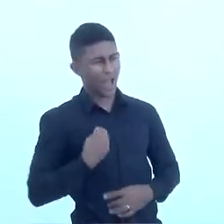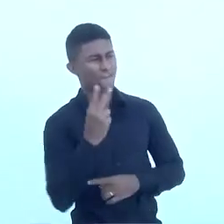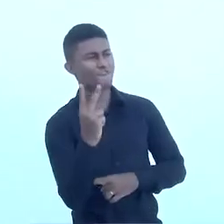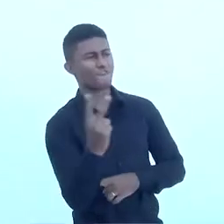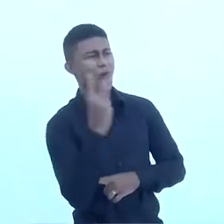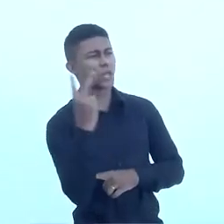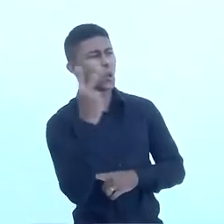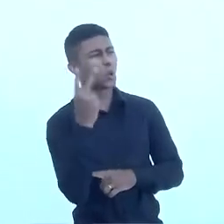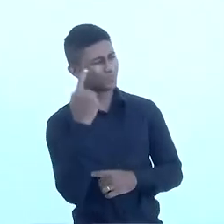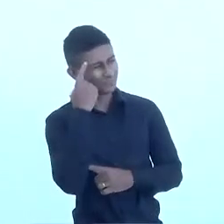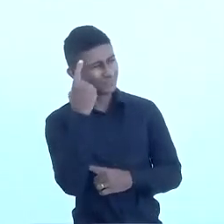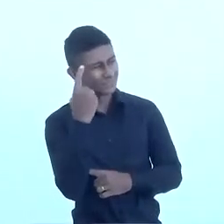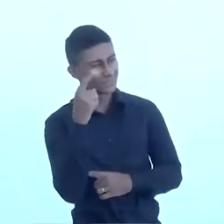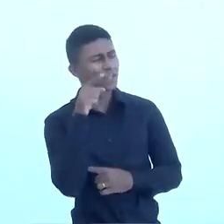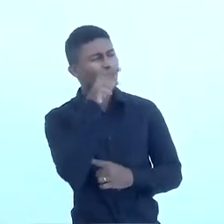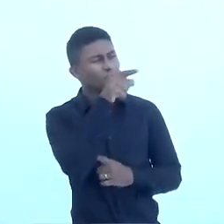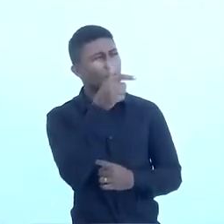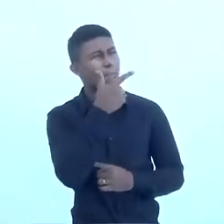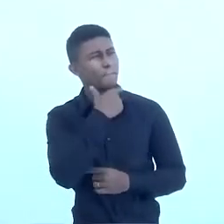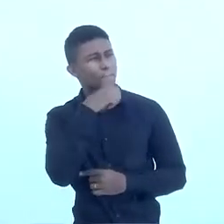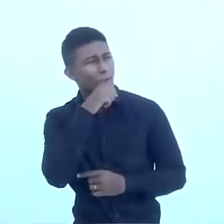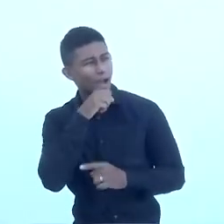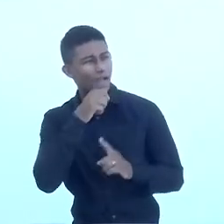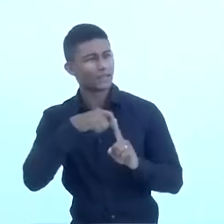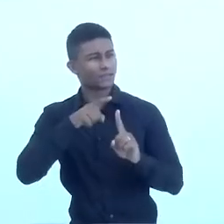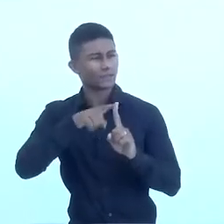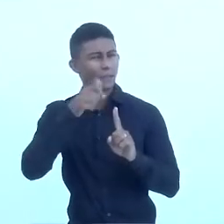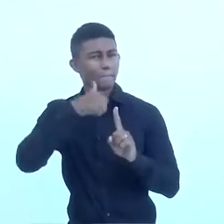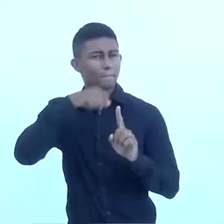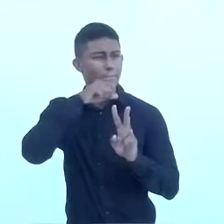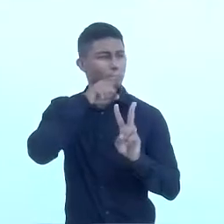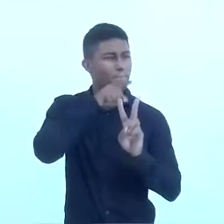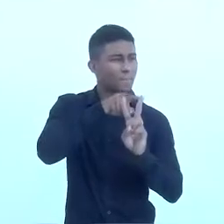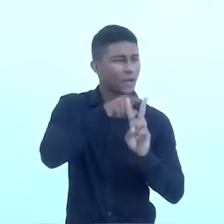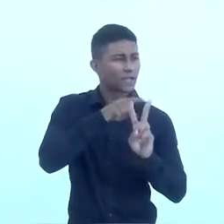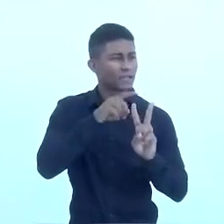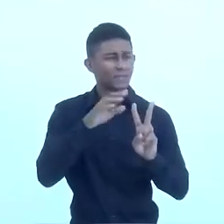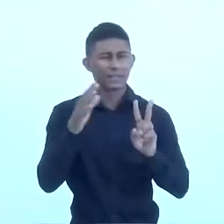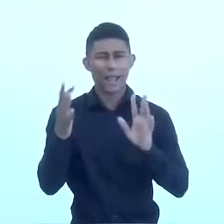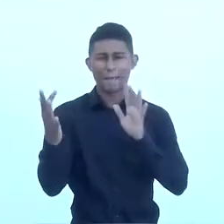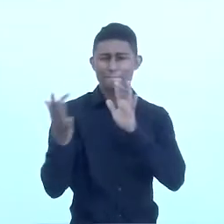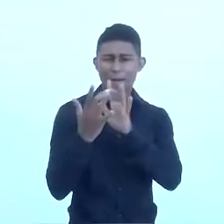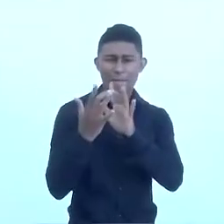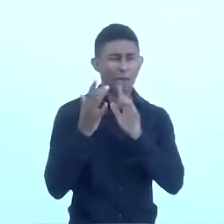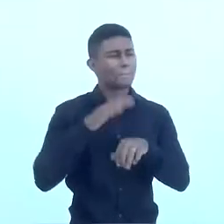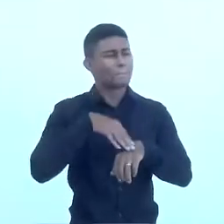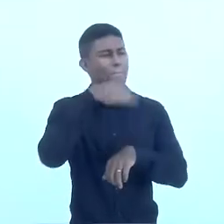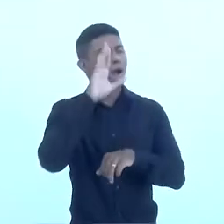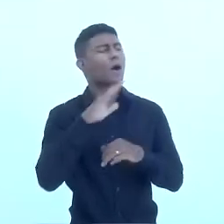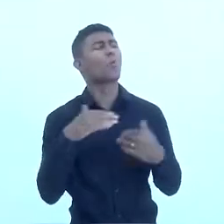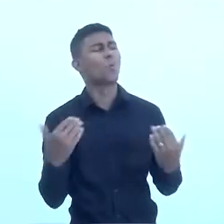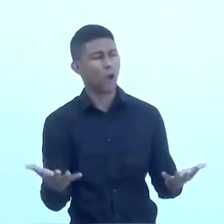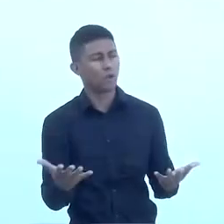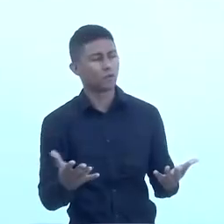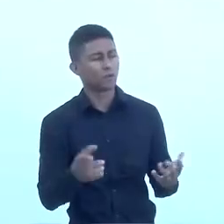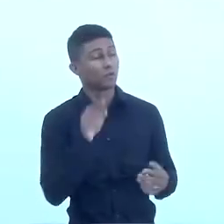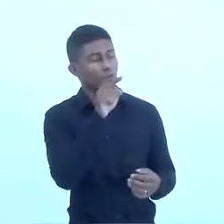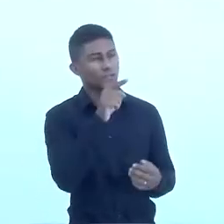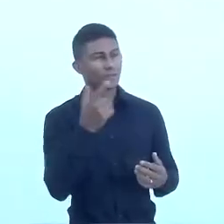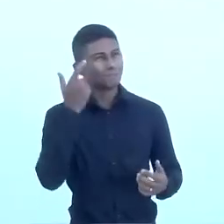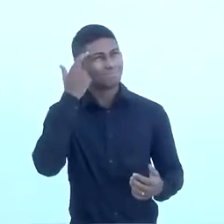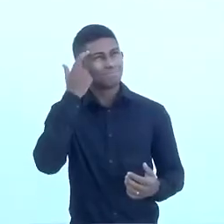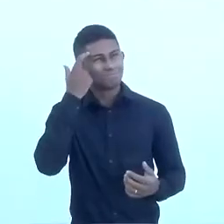saber, você era mais ligada à sua mãe, ao seu pai? E quem é que te trouxe alguma coisa que você fala assim, caramba, isso